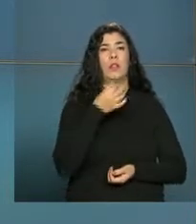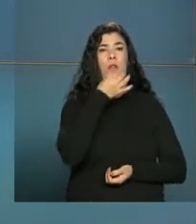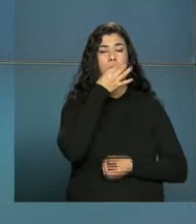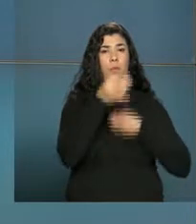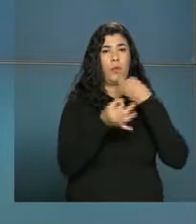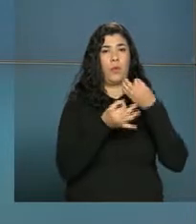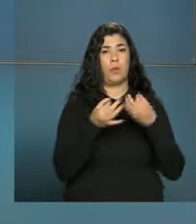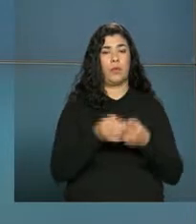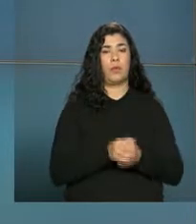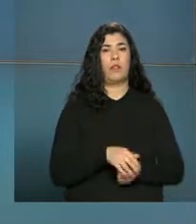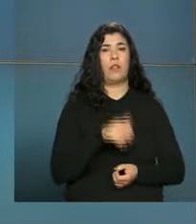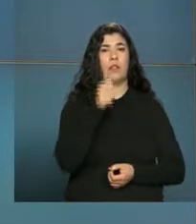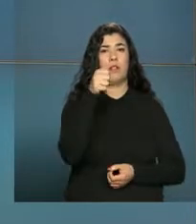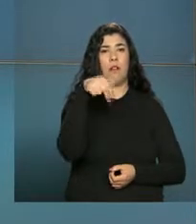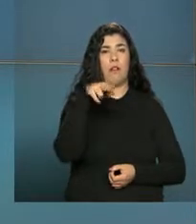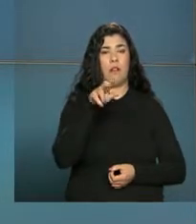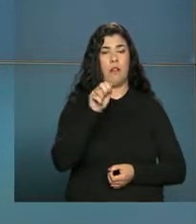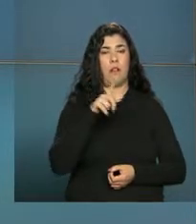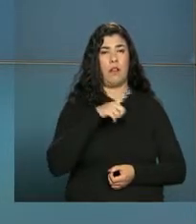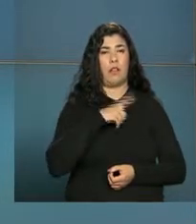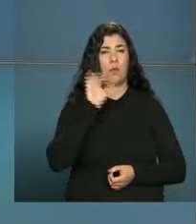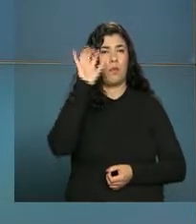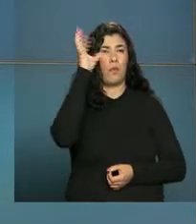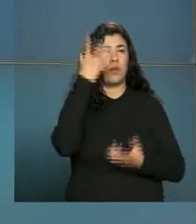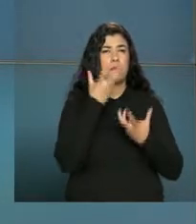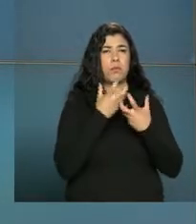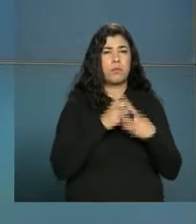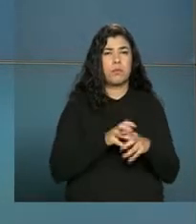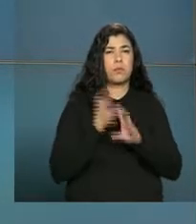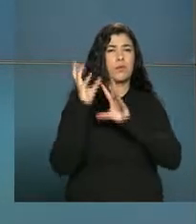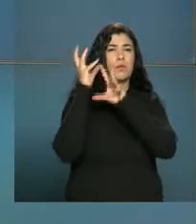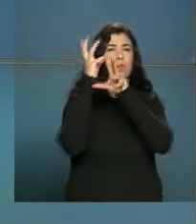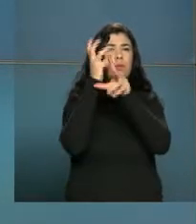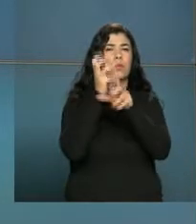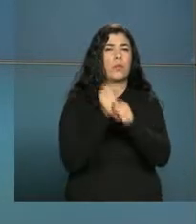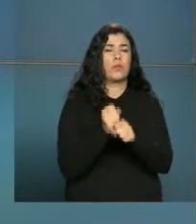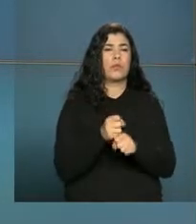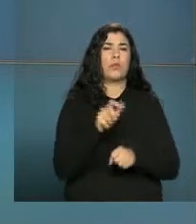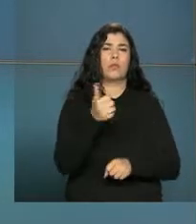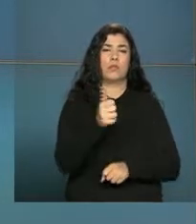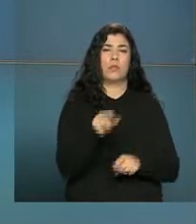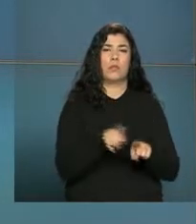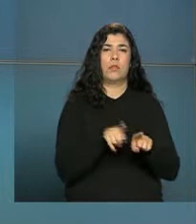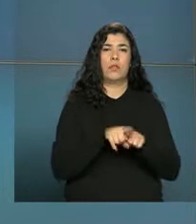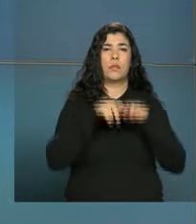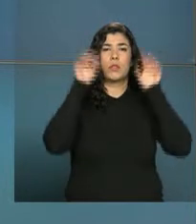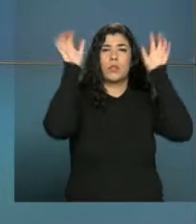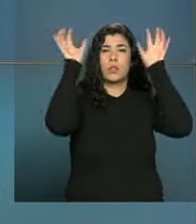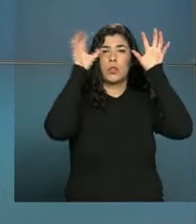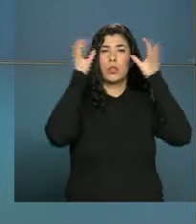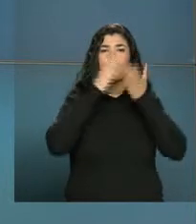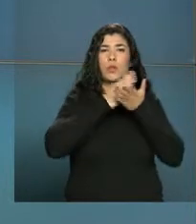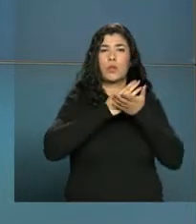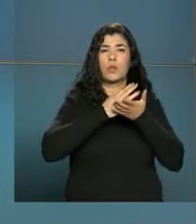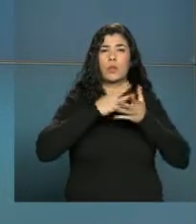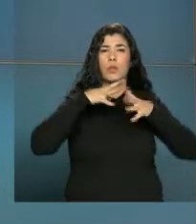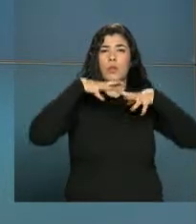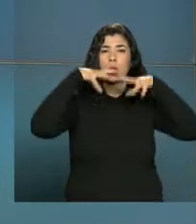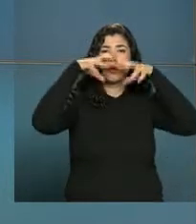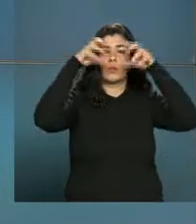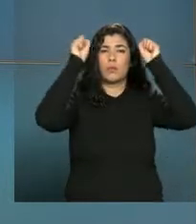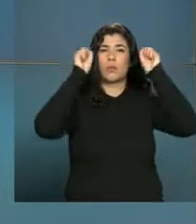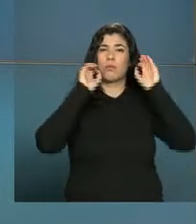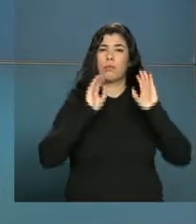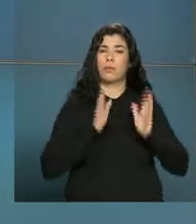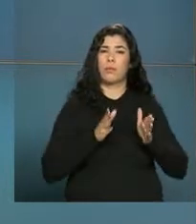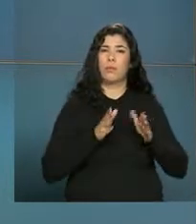passado foi o mais seco na região sudeste desde o registro histórico do órgão e as chuvas estão entrando em período de